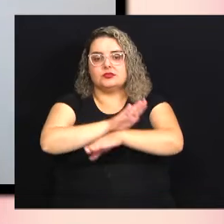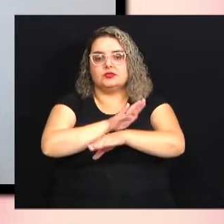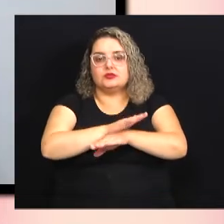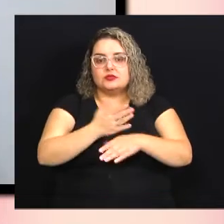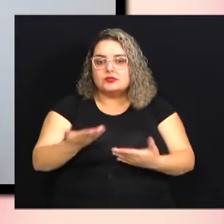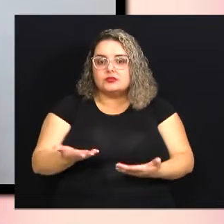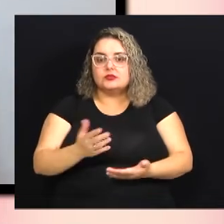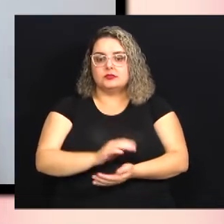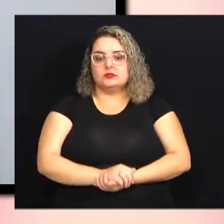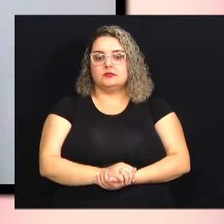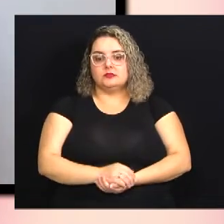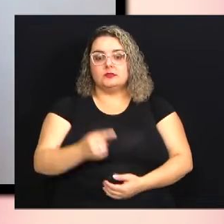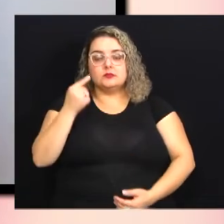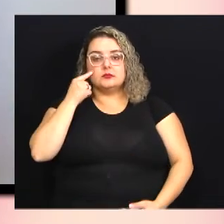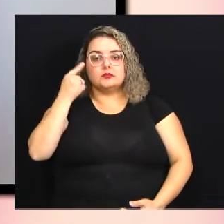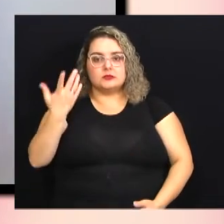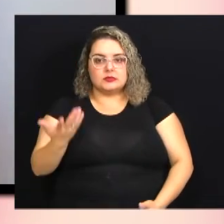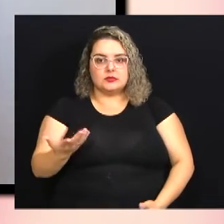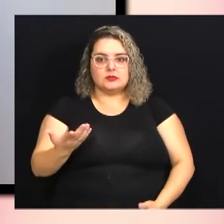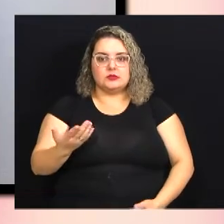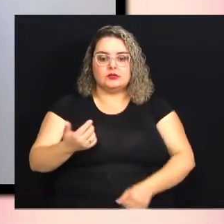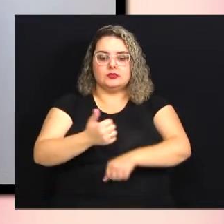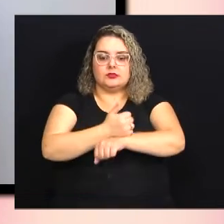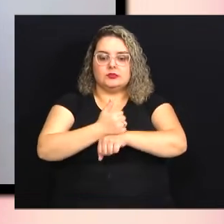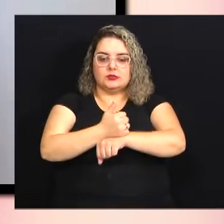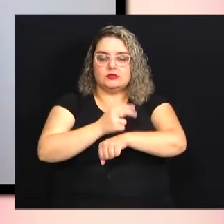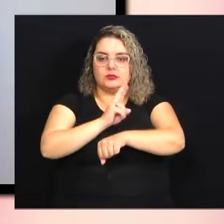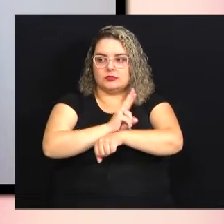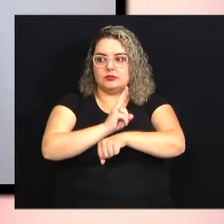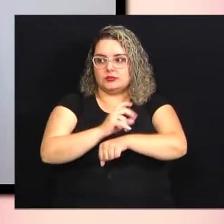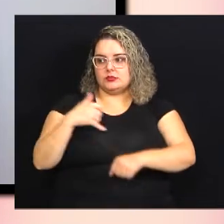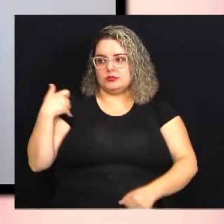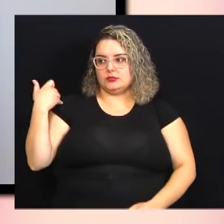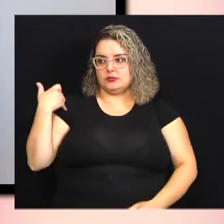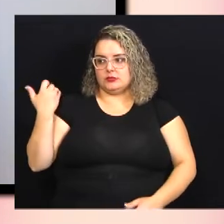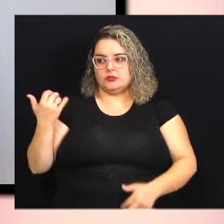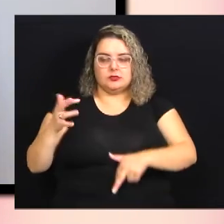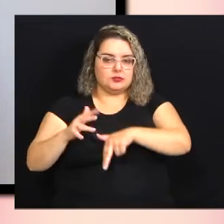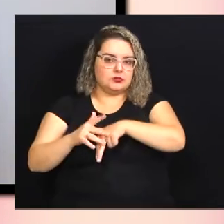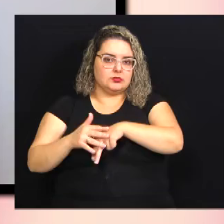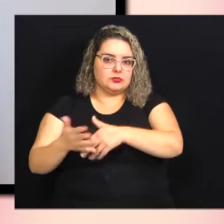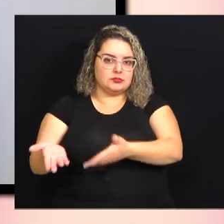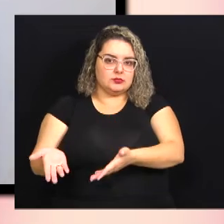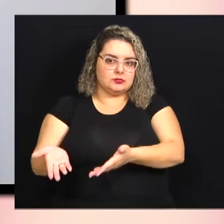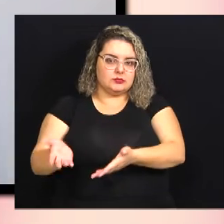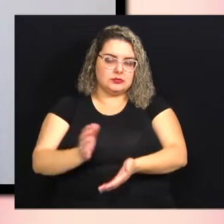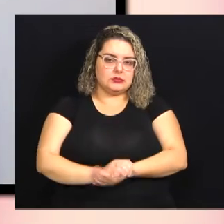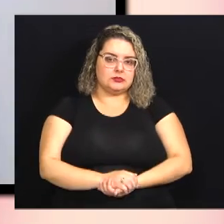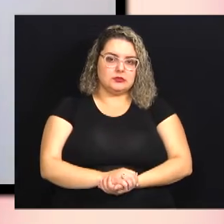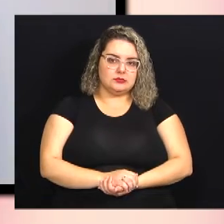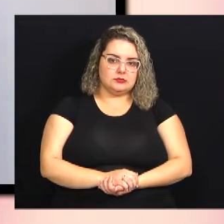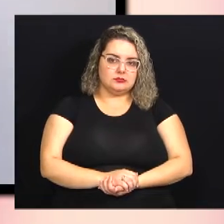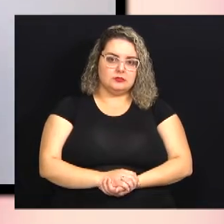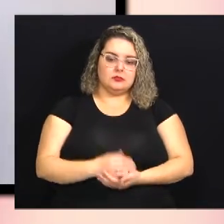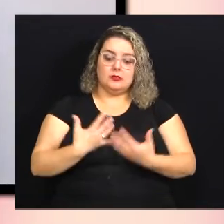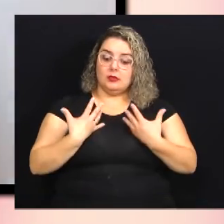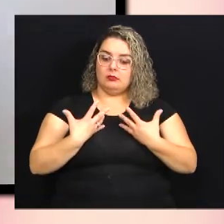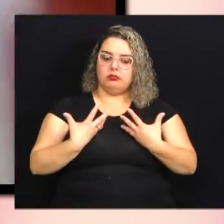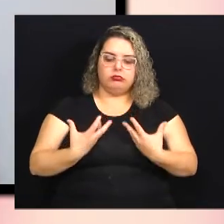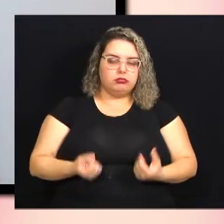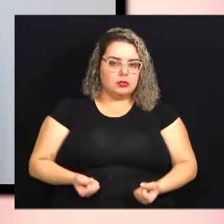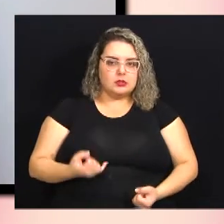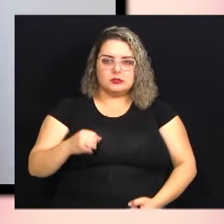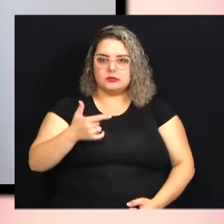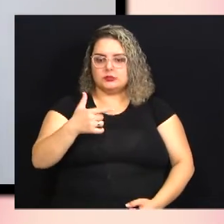porque vamos supor que o cuidador seja da mesma idade que o doente. É exaustivo demais.